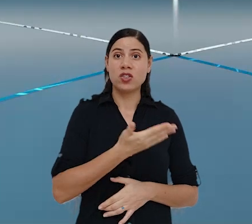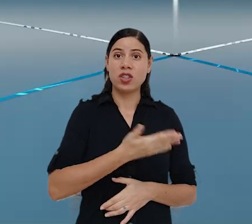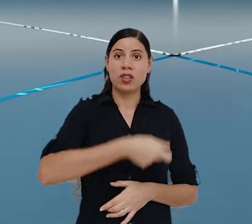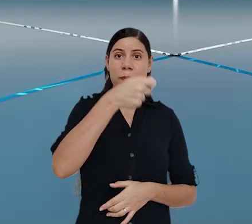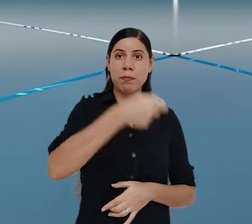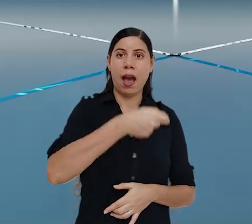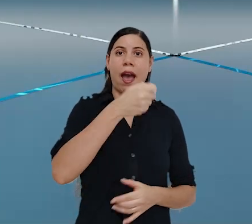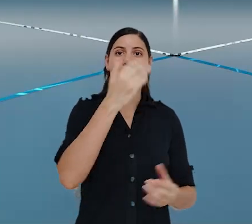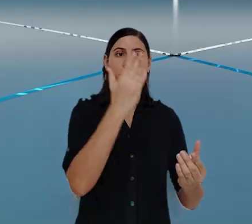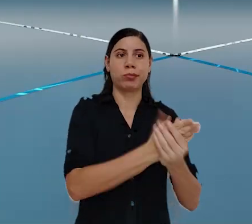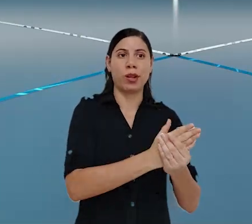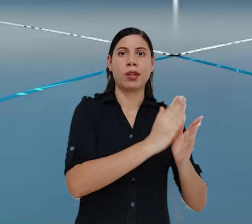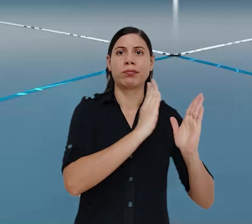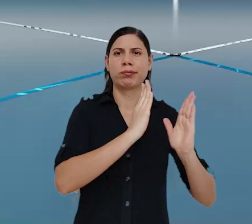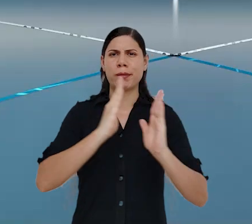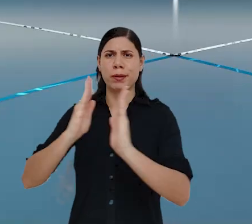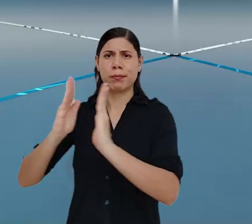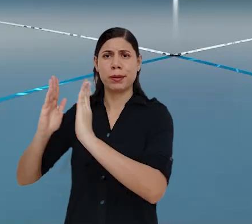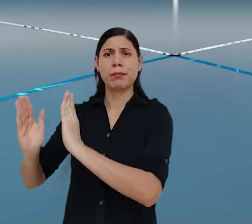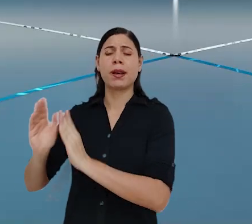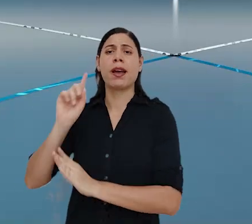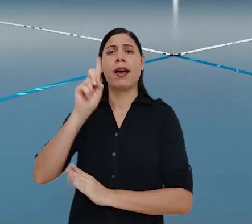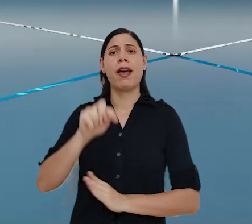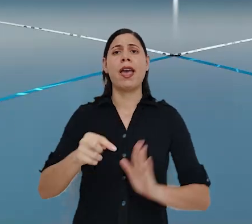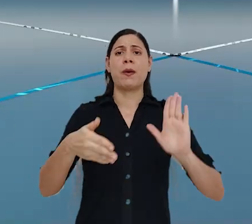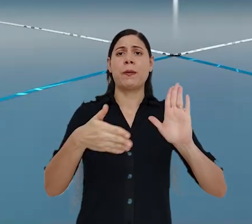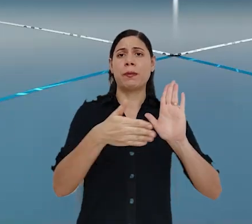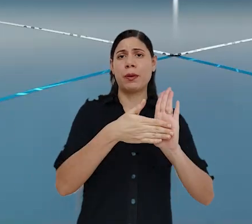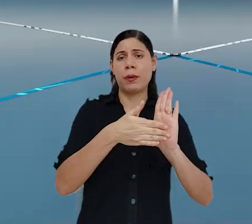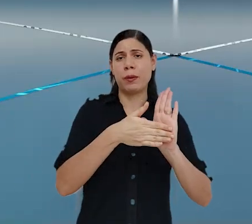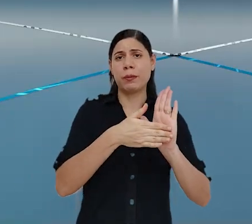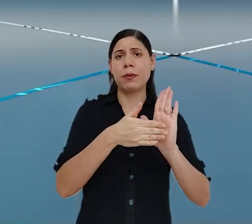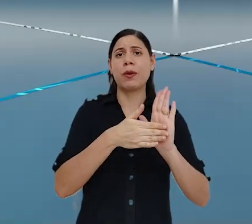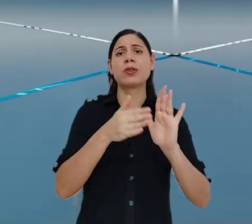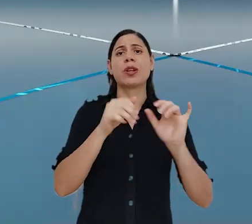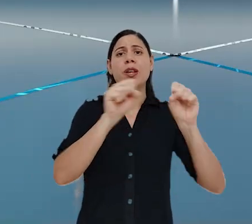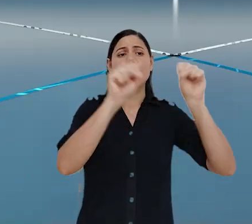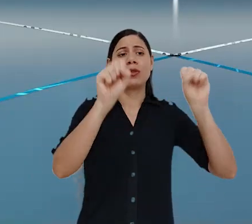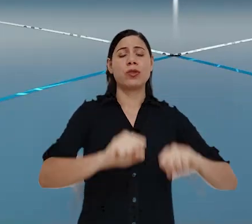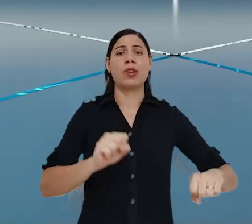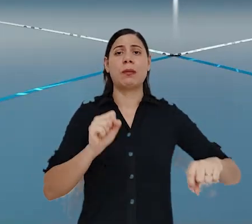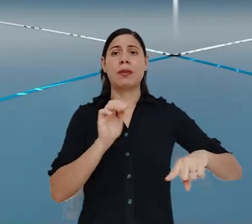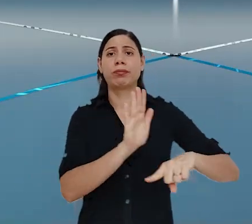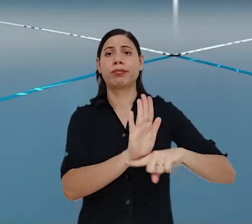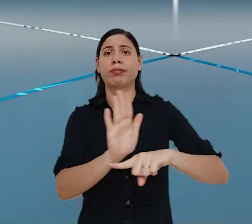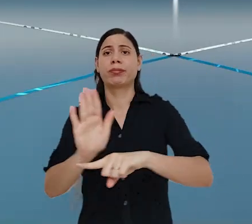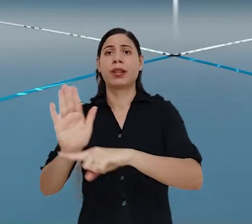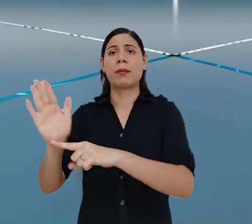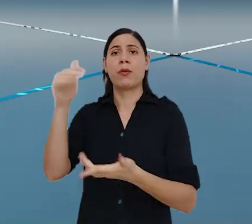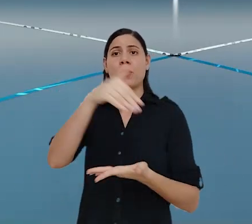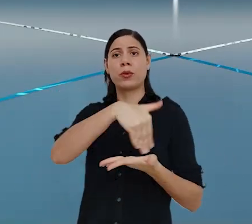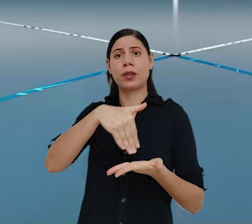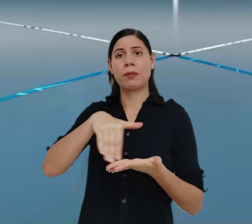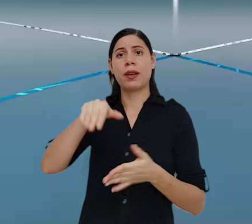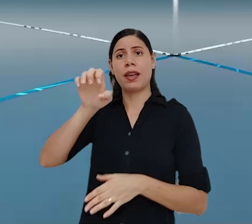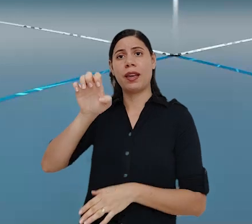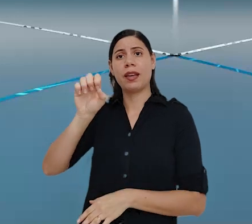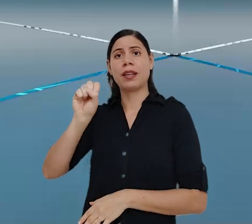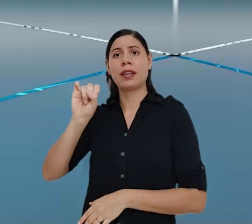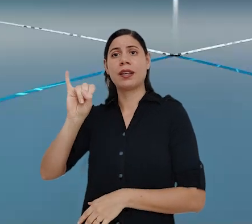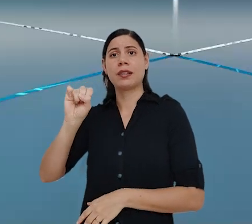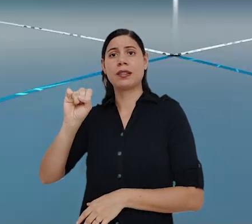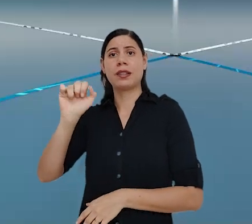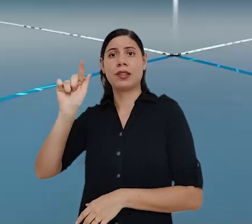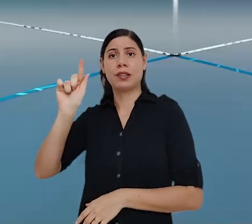Agilizar a baixa e o andamento dos processos. Essas são algumas das propostas do Sistema de Apoio aos Gabinetes, o